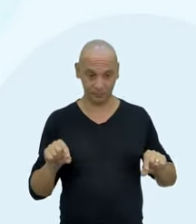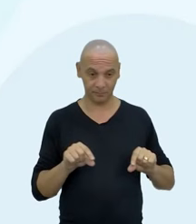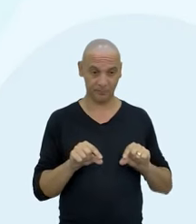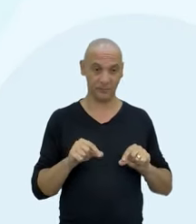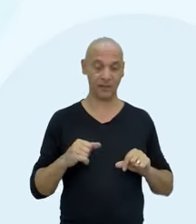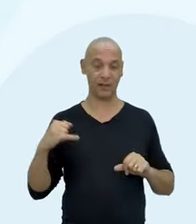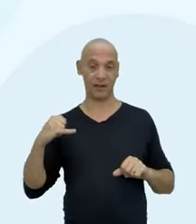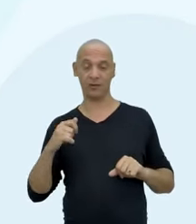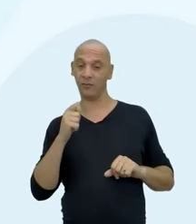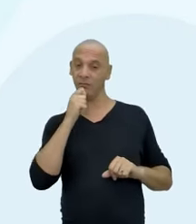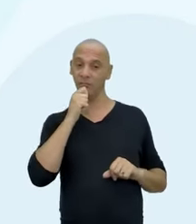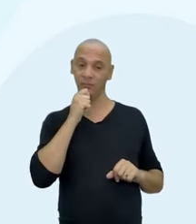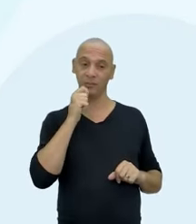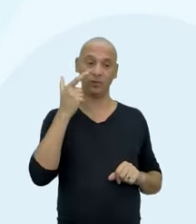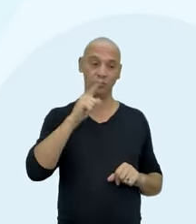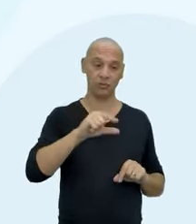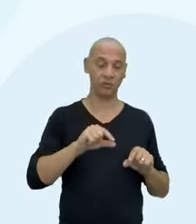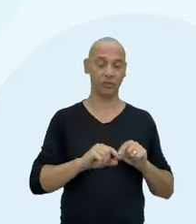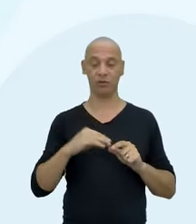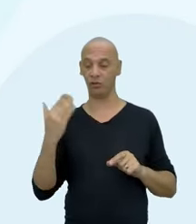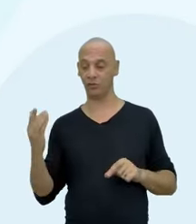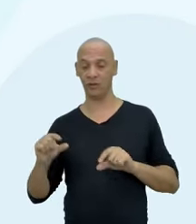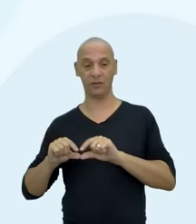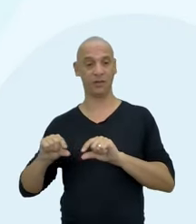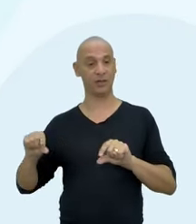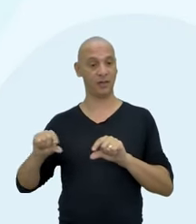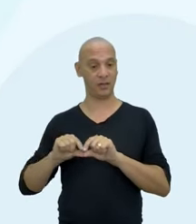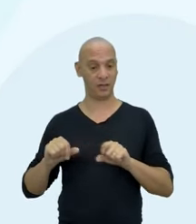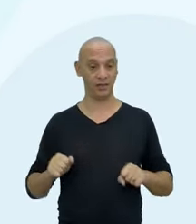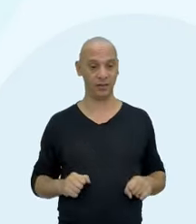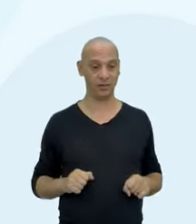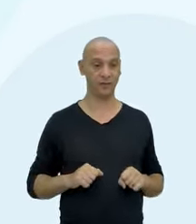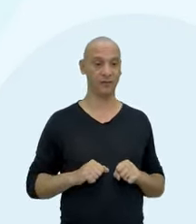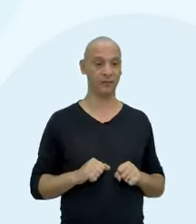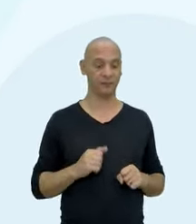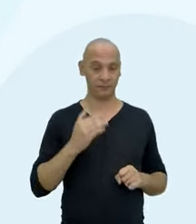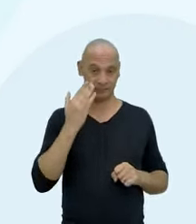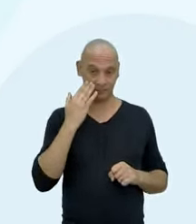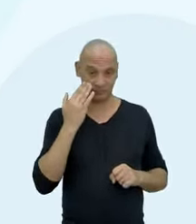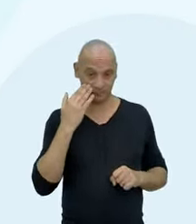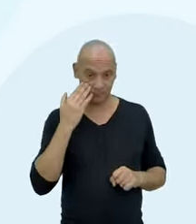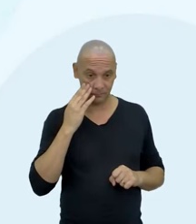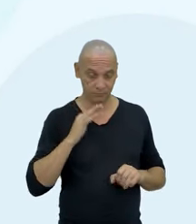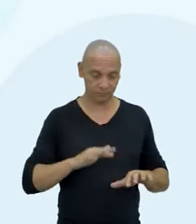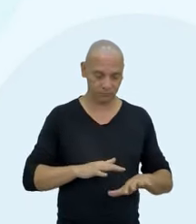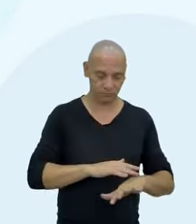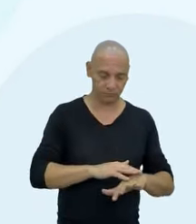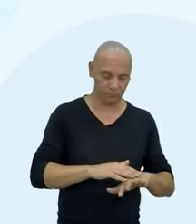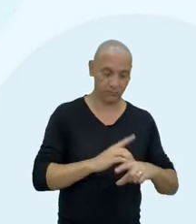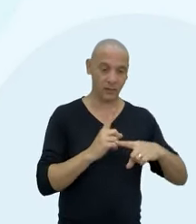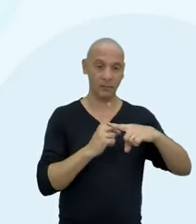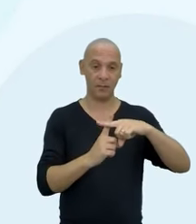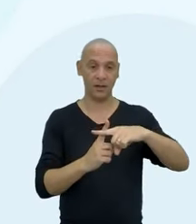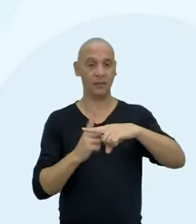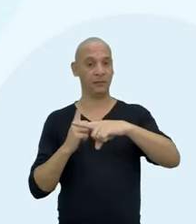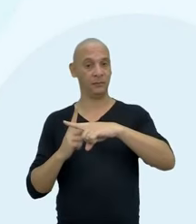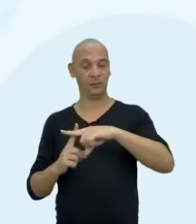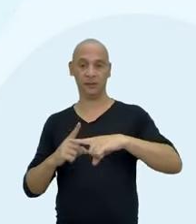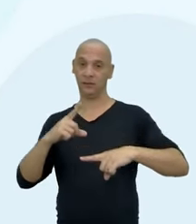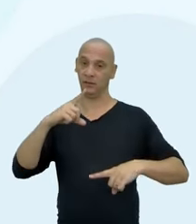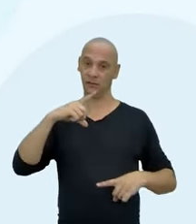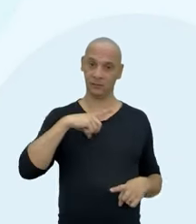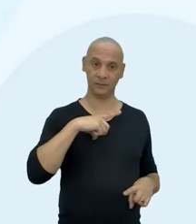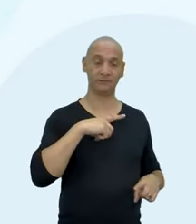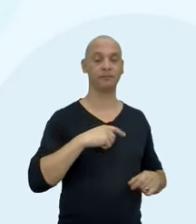elástico para negativas em elástico e novamente direito com elástico pelo Tato mas que multiplica mais dá mais né o